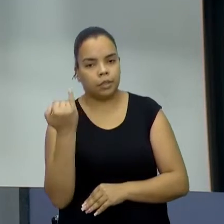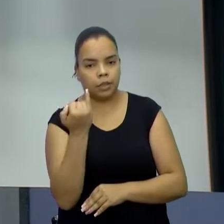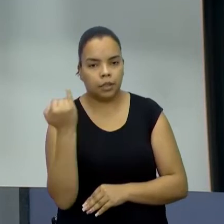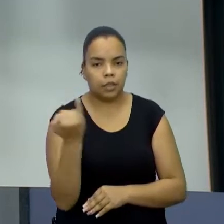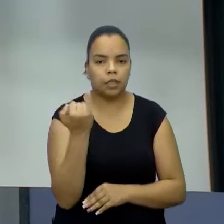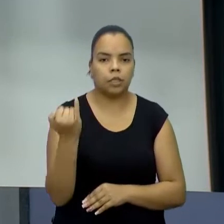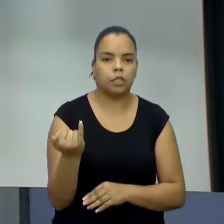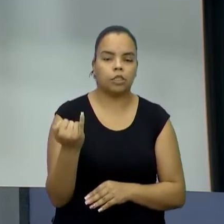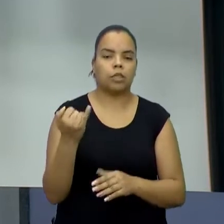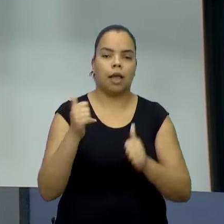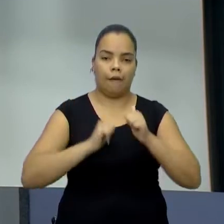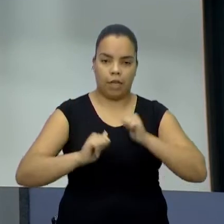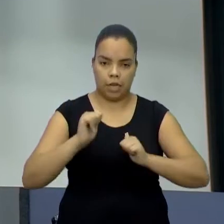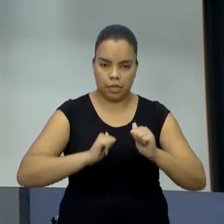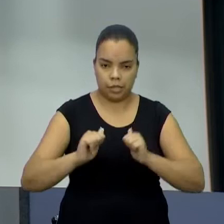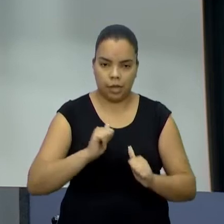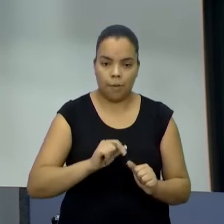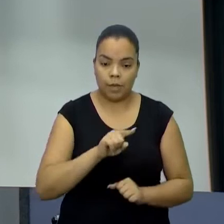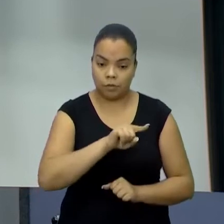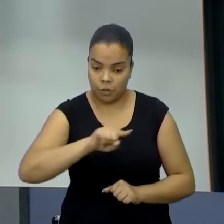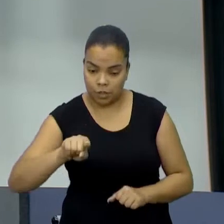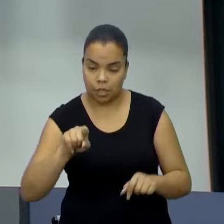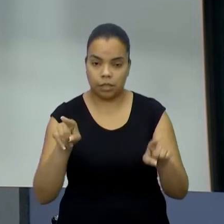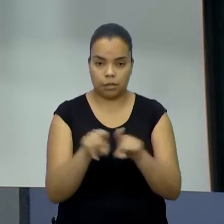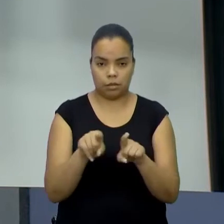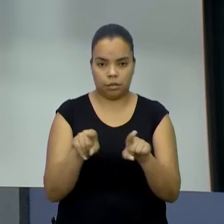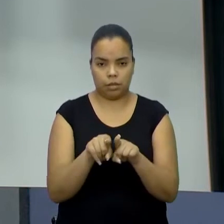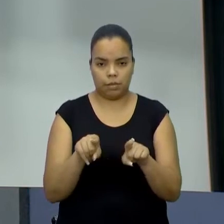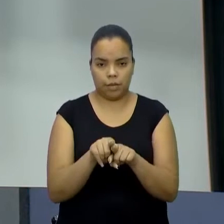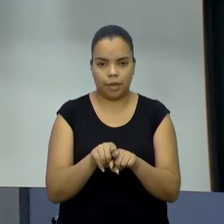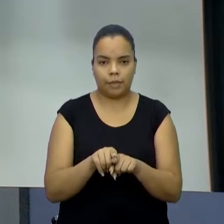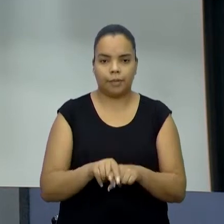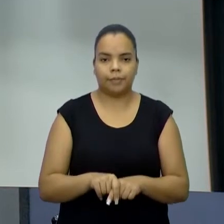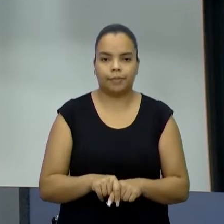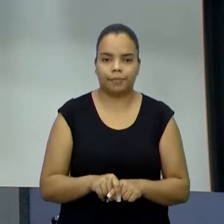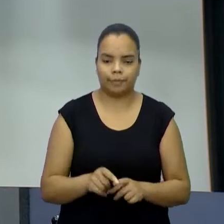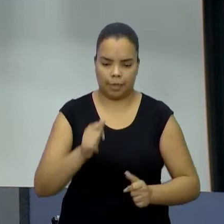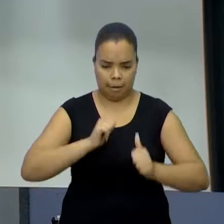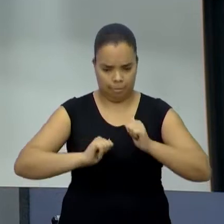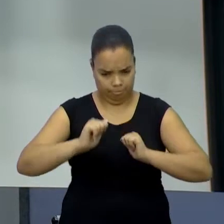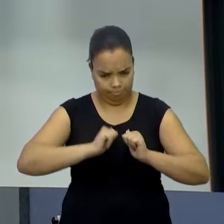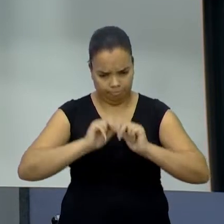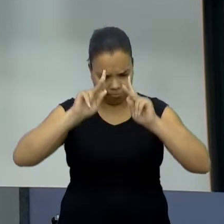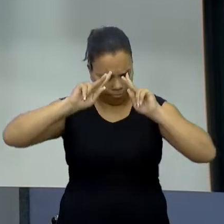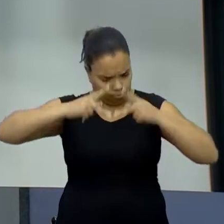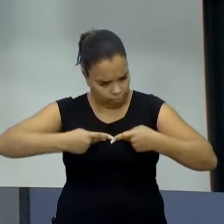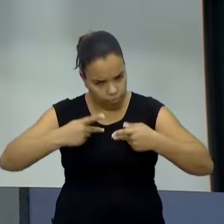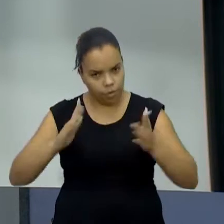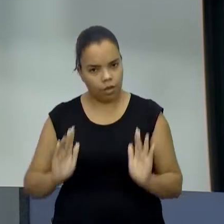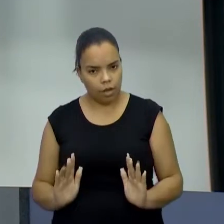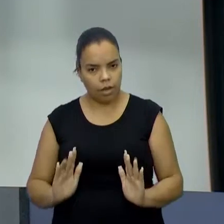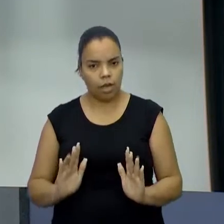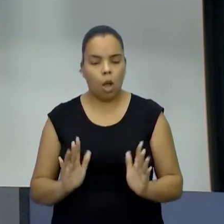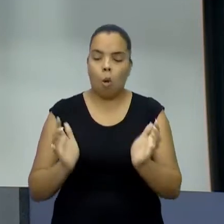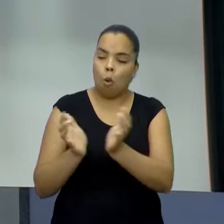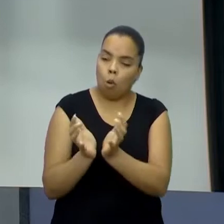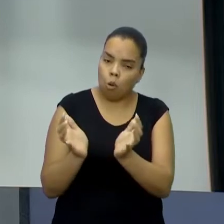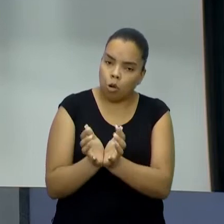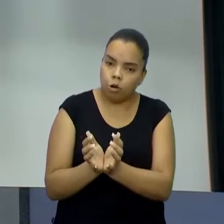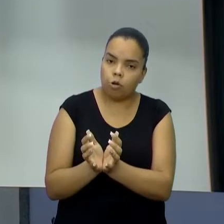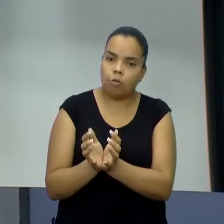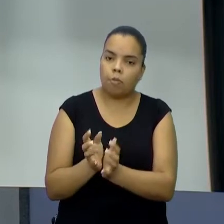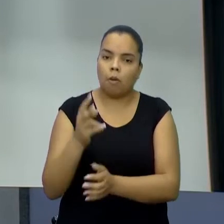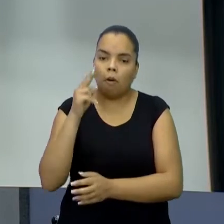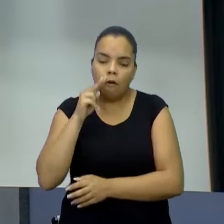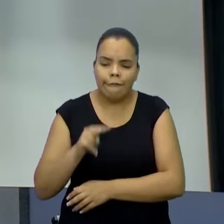da avaliação e vocês se autoavaliando o grupo, né?